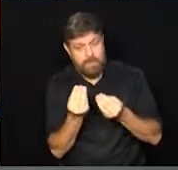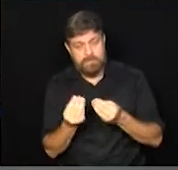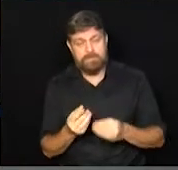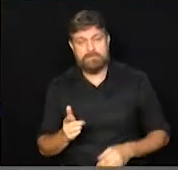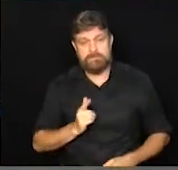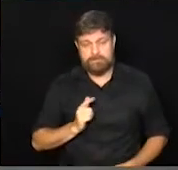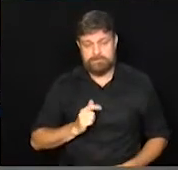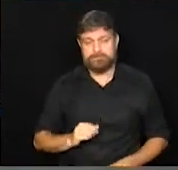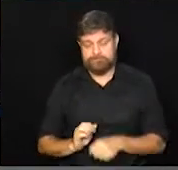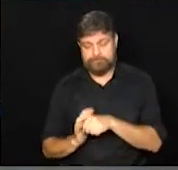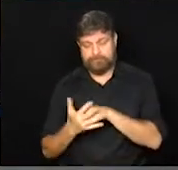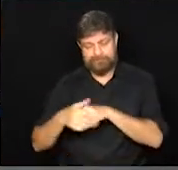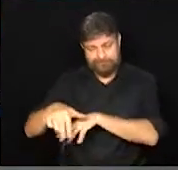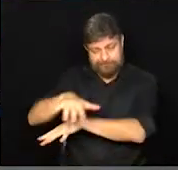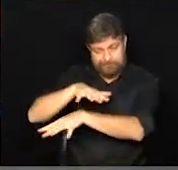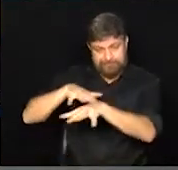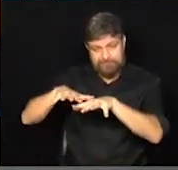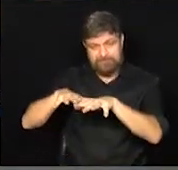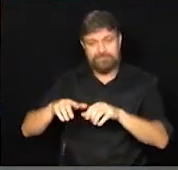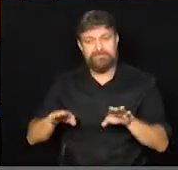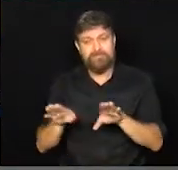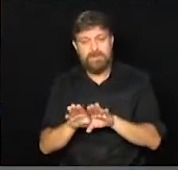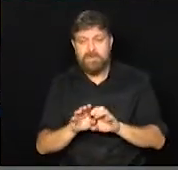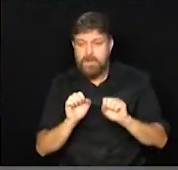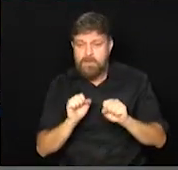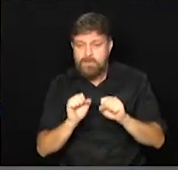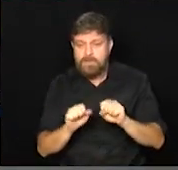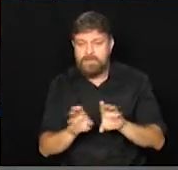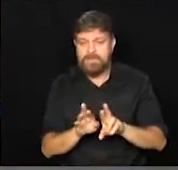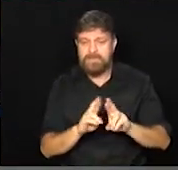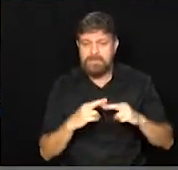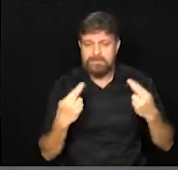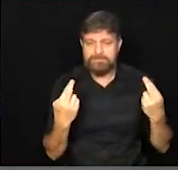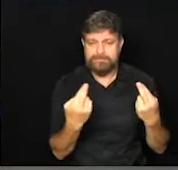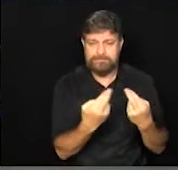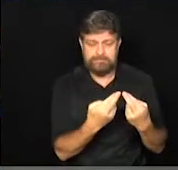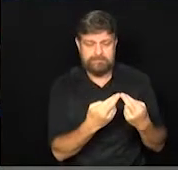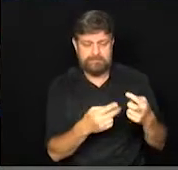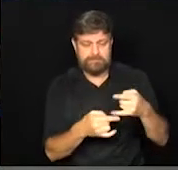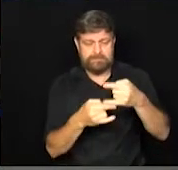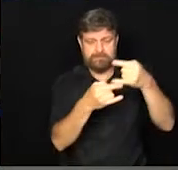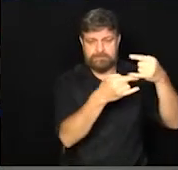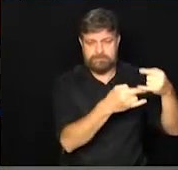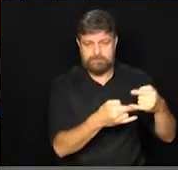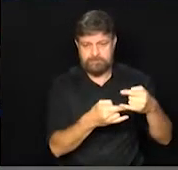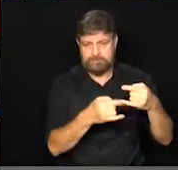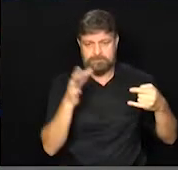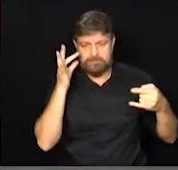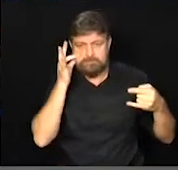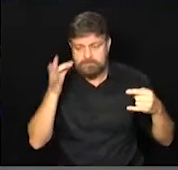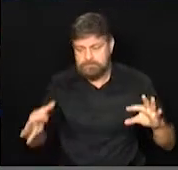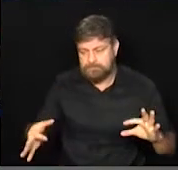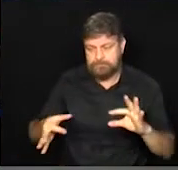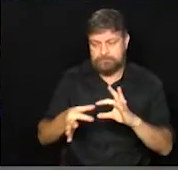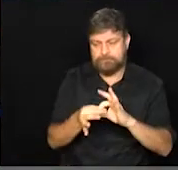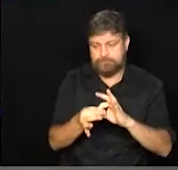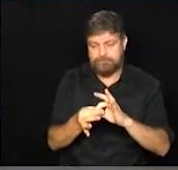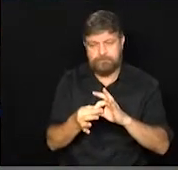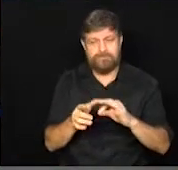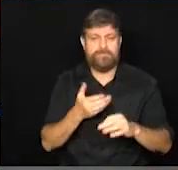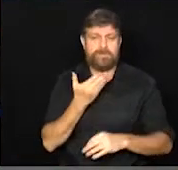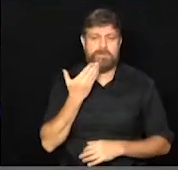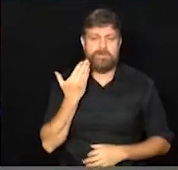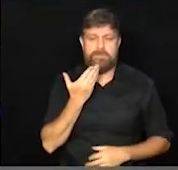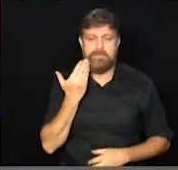e da pandemia, mas que permita também a conciliação do modelo de um sistema remoto, porque isso